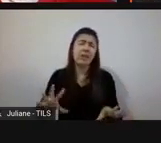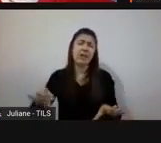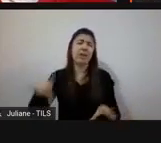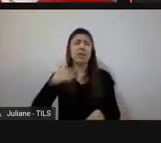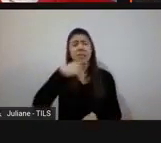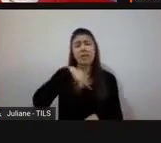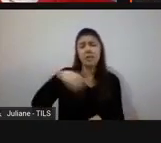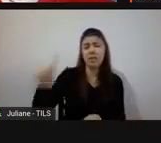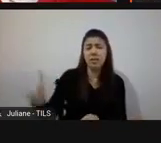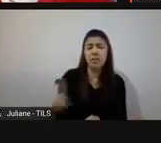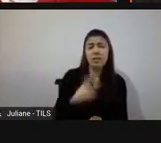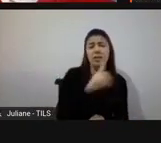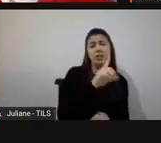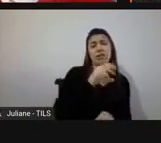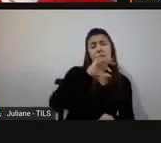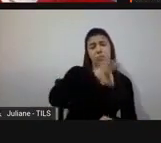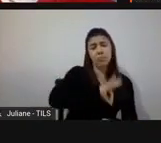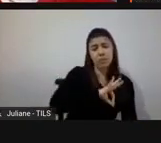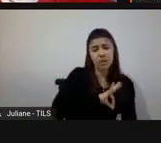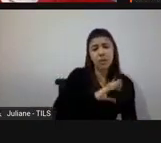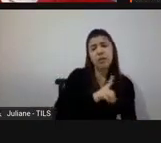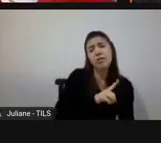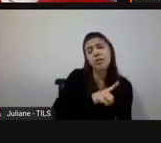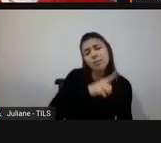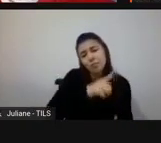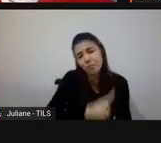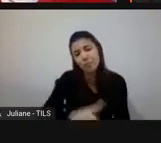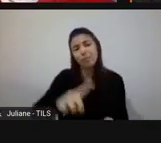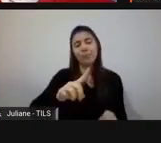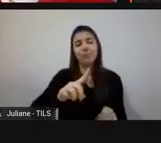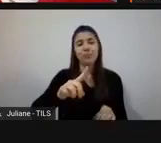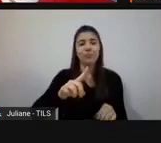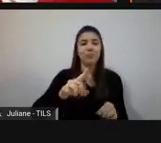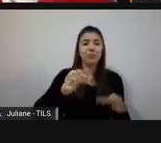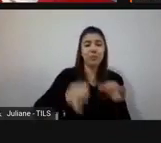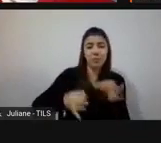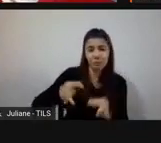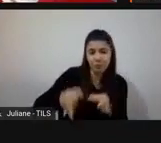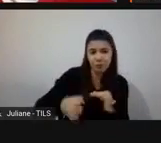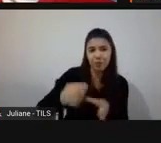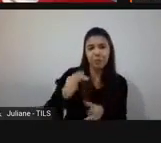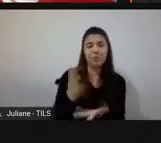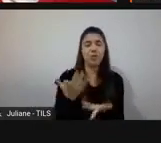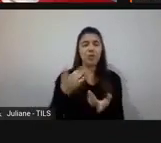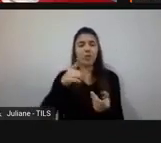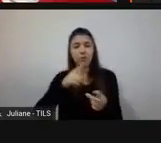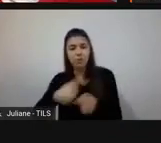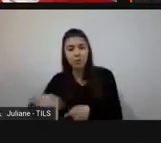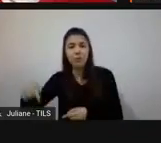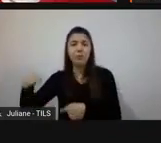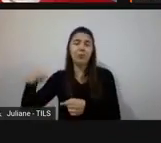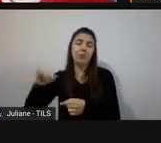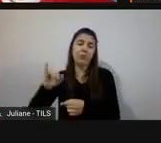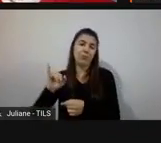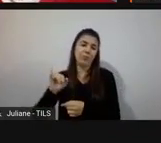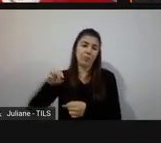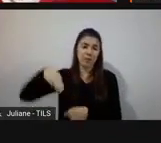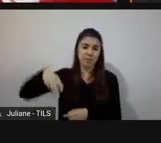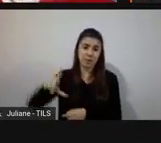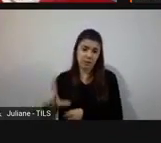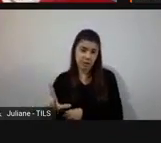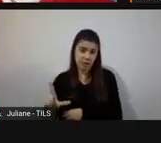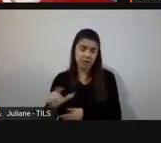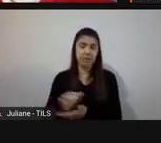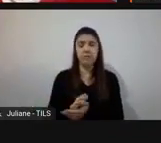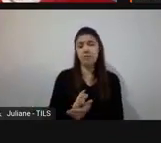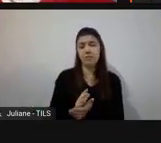depois no IML, depois no Conselho Tutelar e por aí vai. Então, eu gostaria de fazer na palavra da vítima, né? Pois